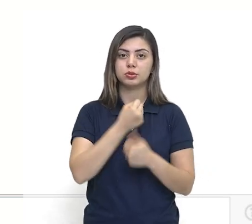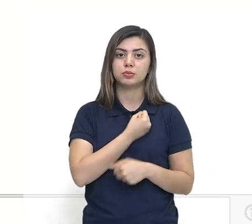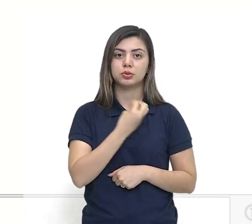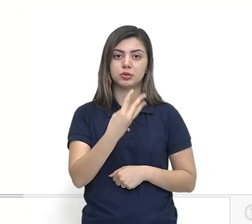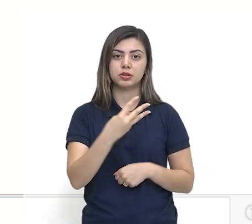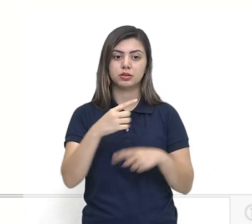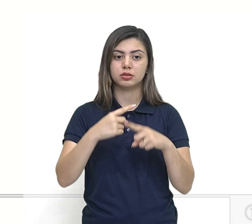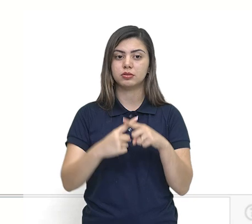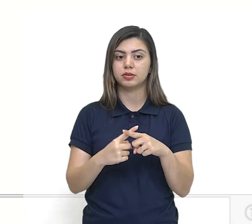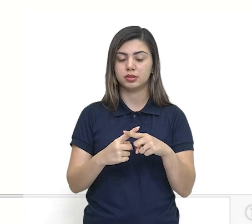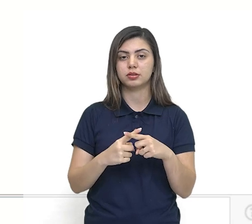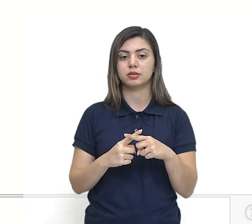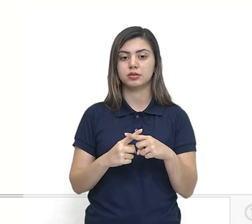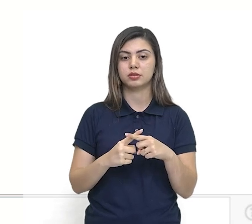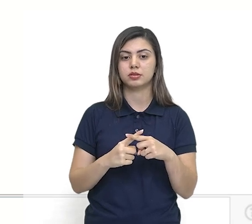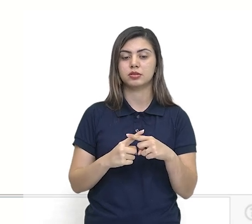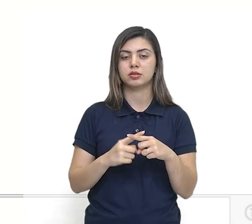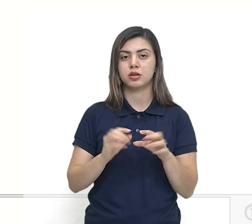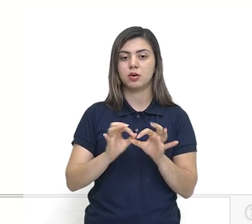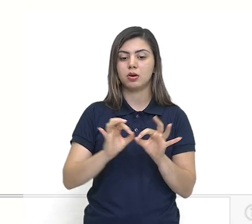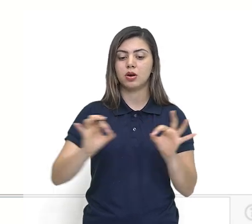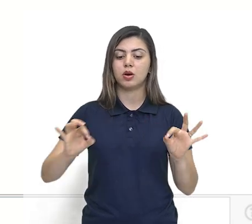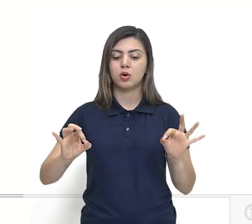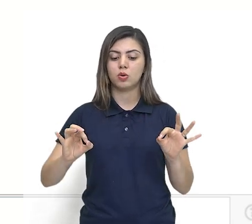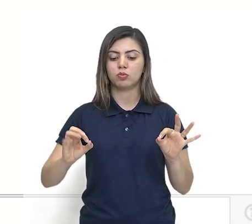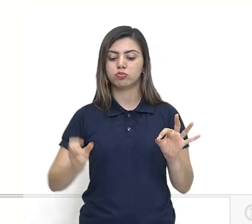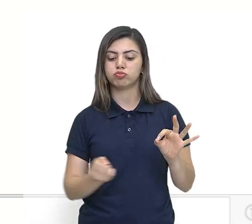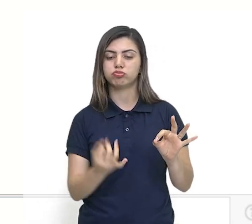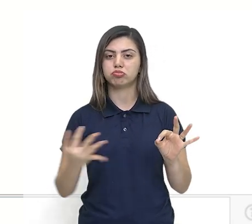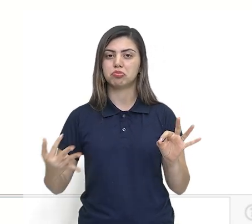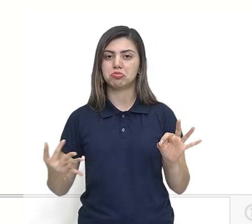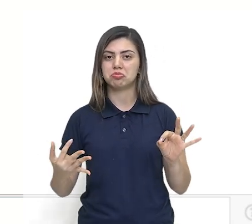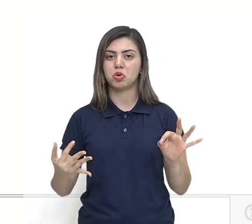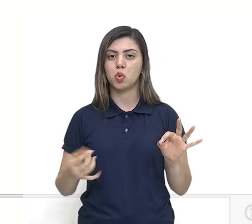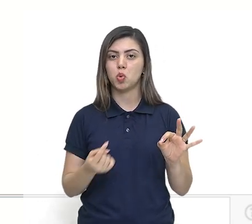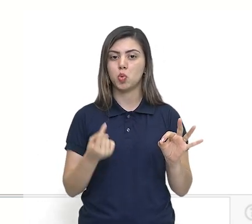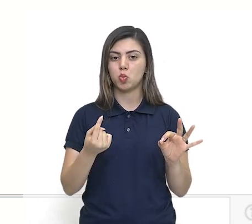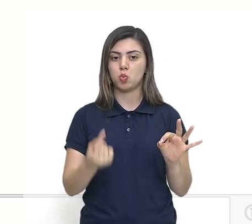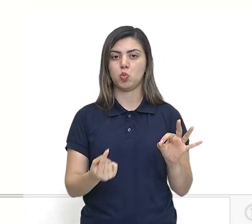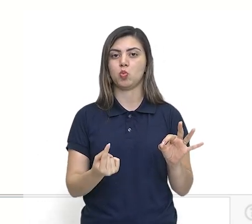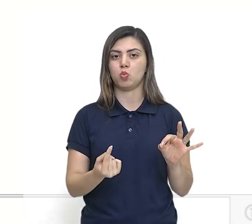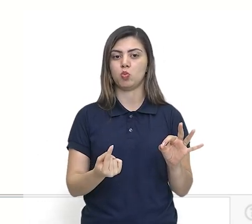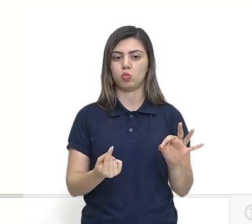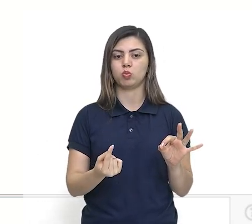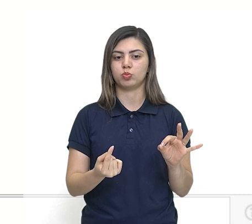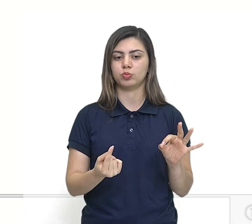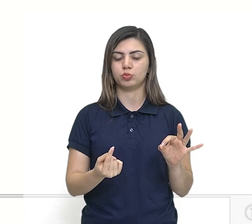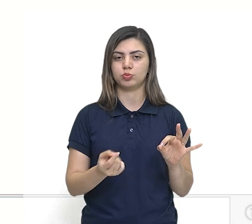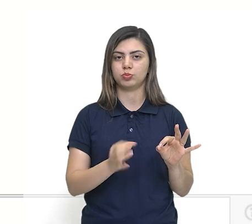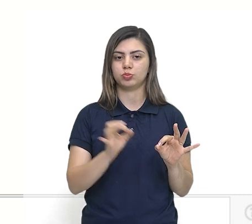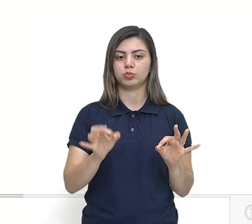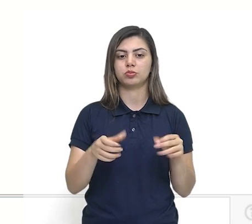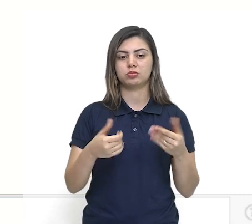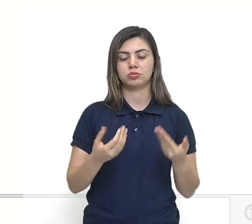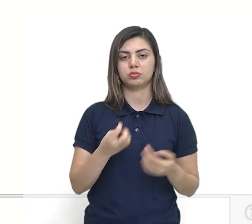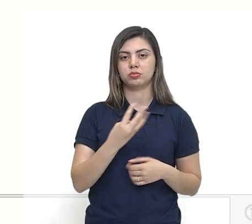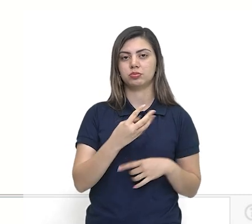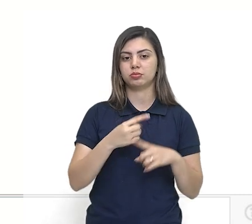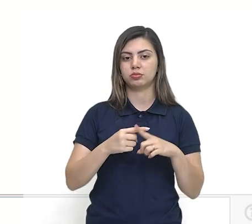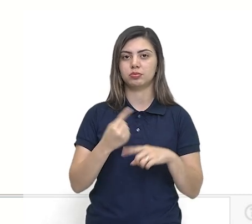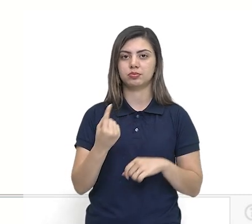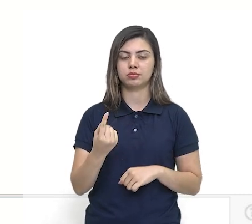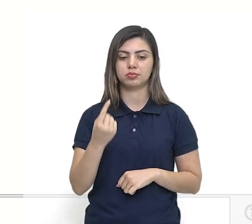Que multiplica o lado. Qual é o valor do lado? O valor do lado é 1. Está aqui, ó,